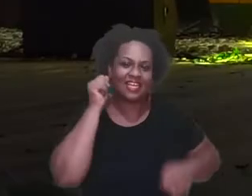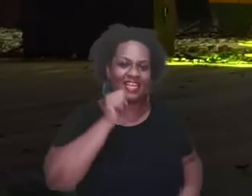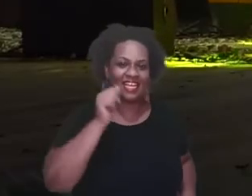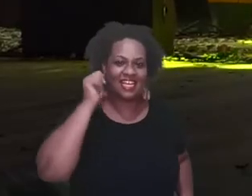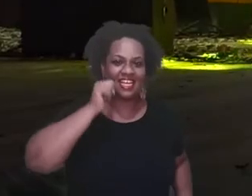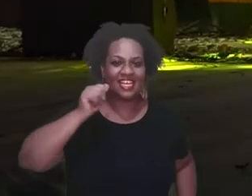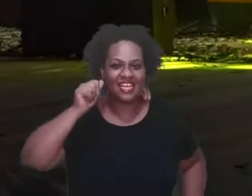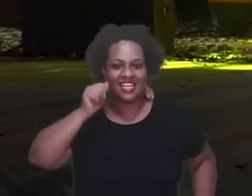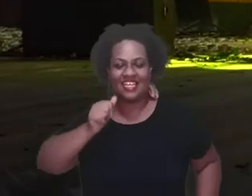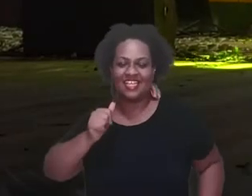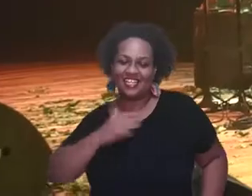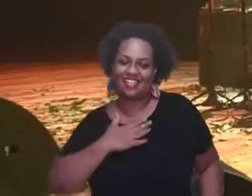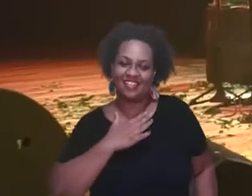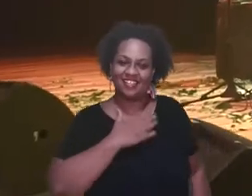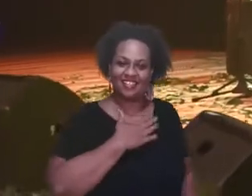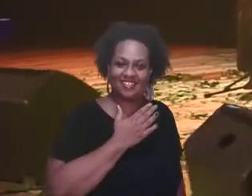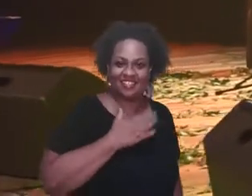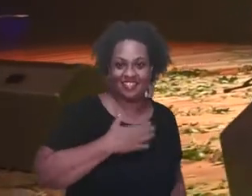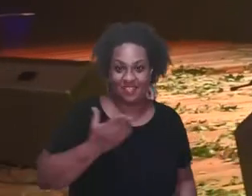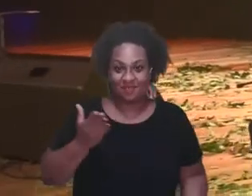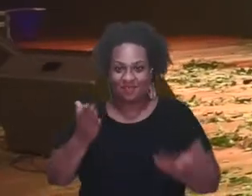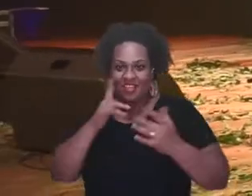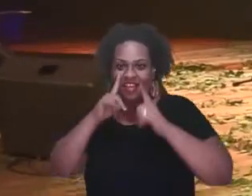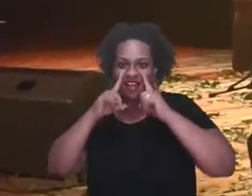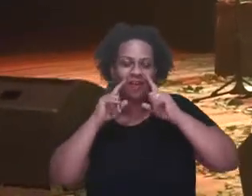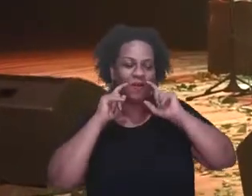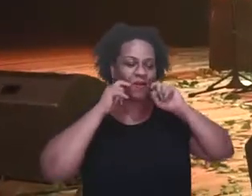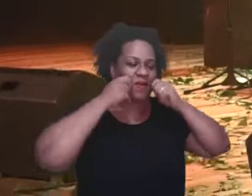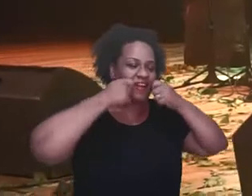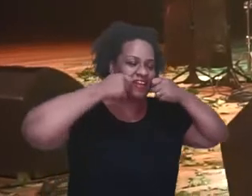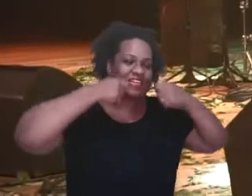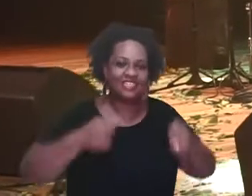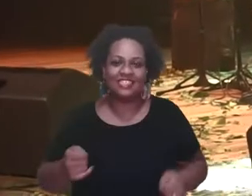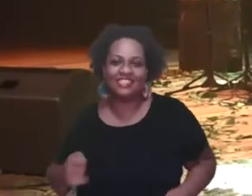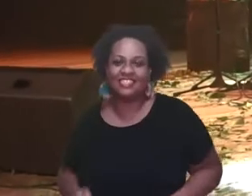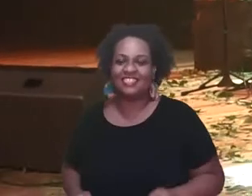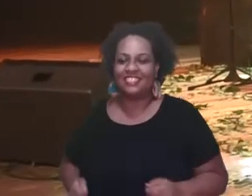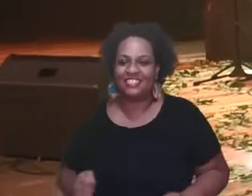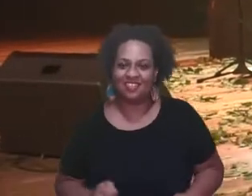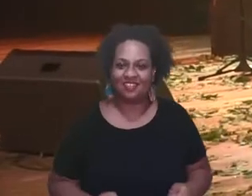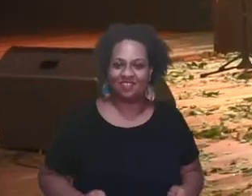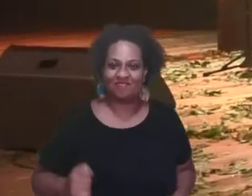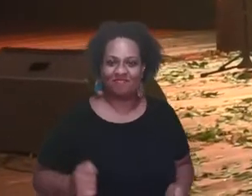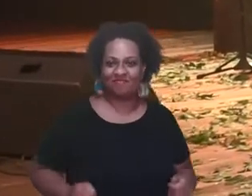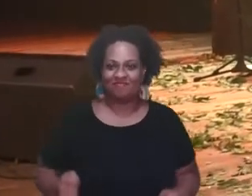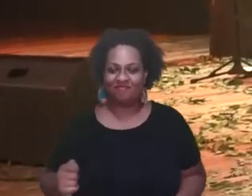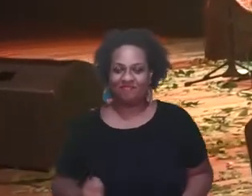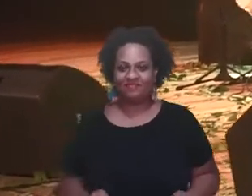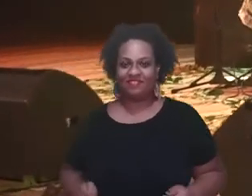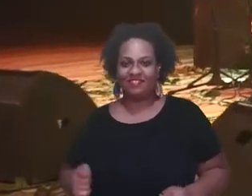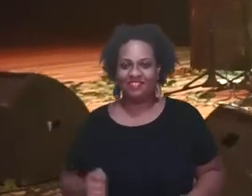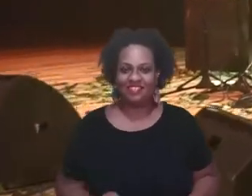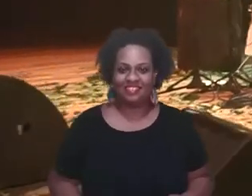minha Lagoa me Alagoana homem Alagoana lá lá